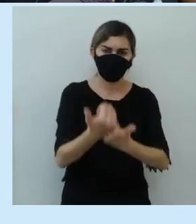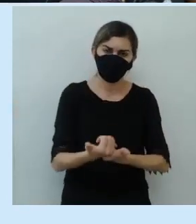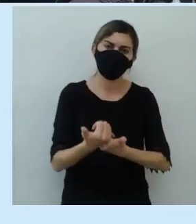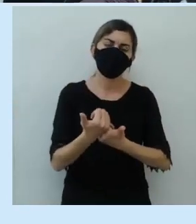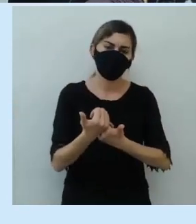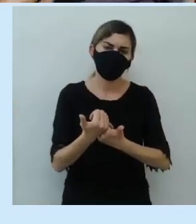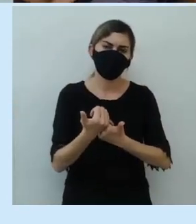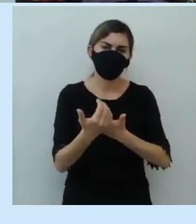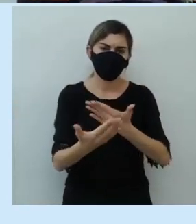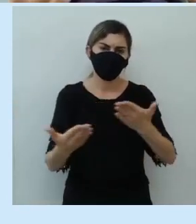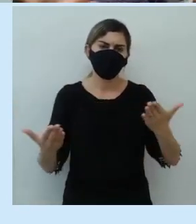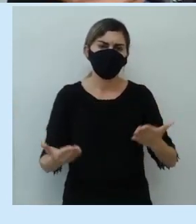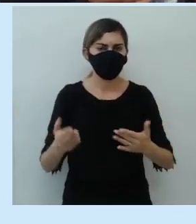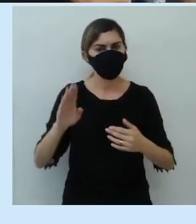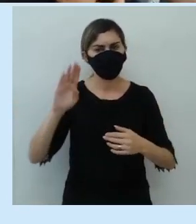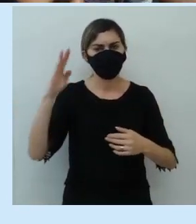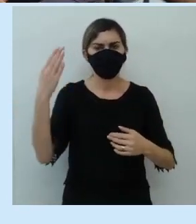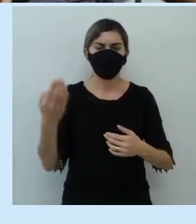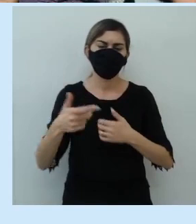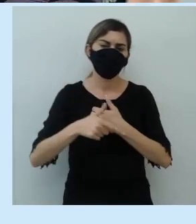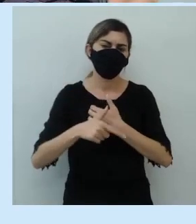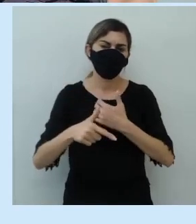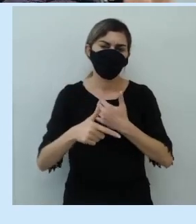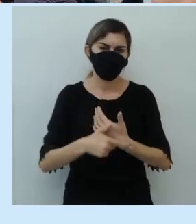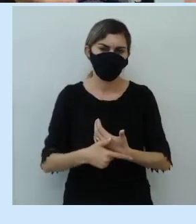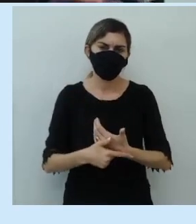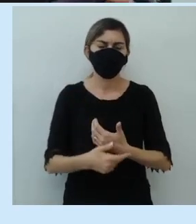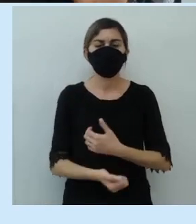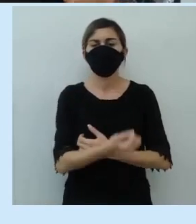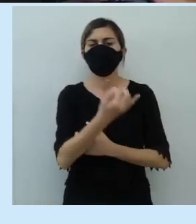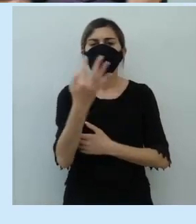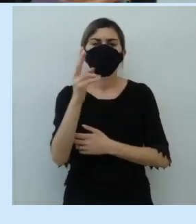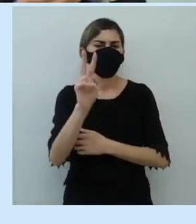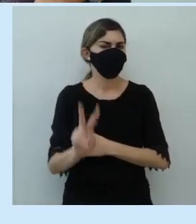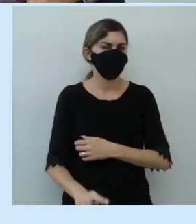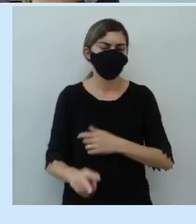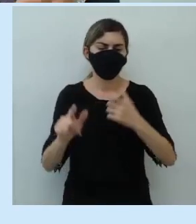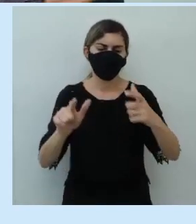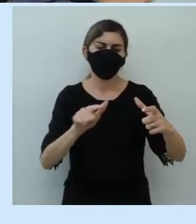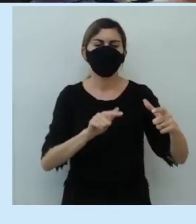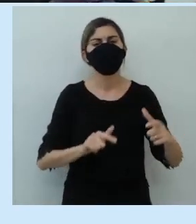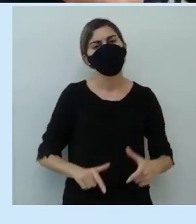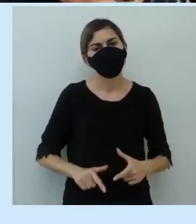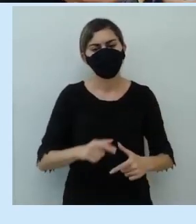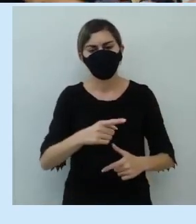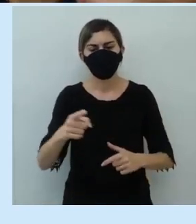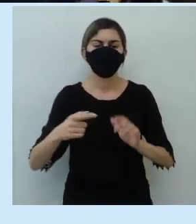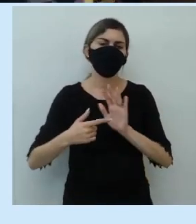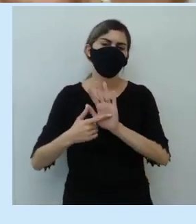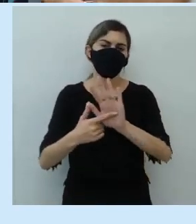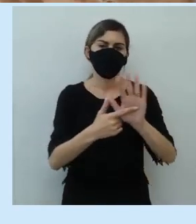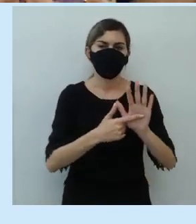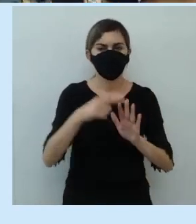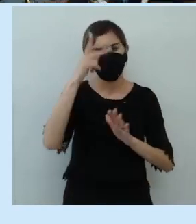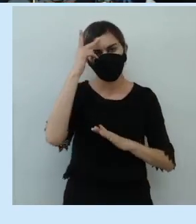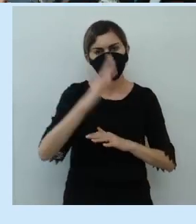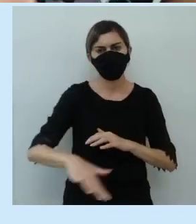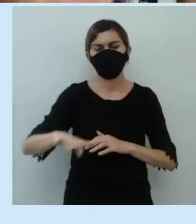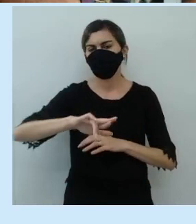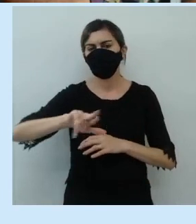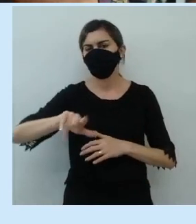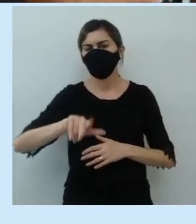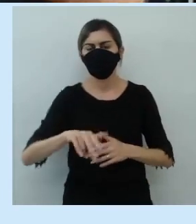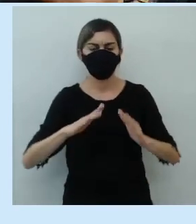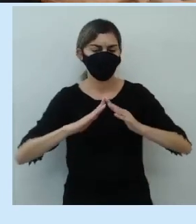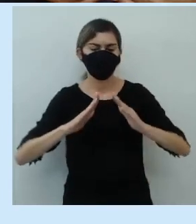vezes até falsamente um papel. Quantas vezes você já esteve em alguns lugares que você demonstra ser uma pessoa que você não é, até